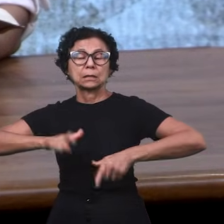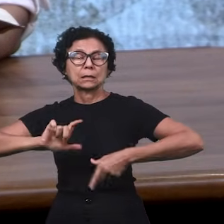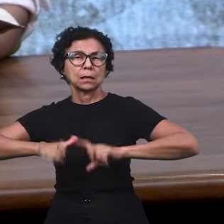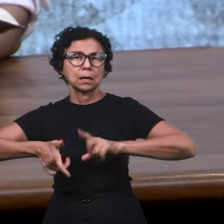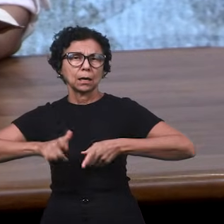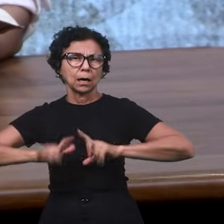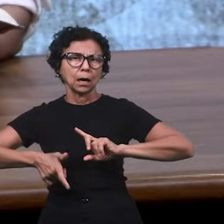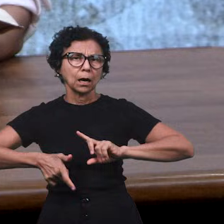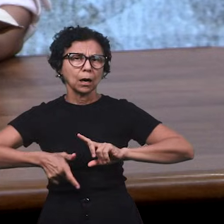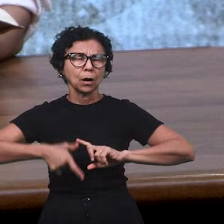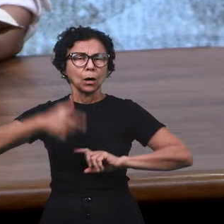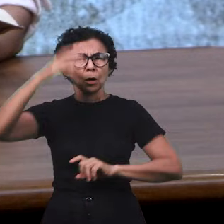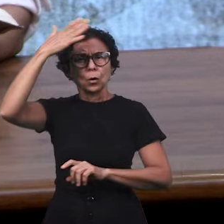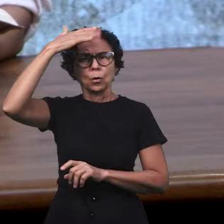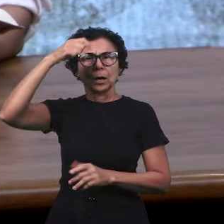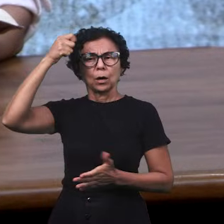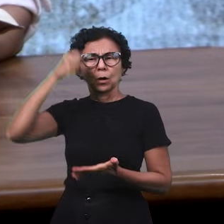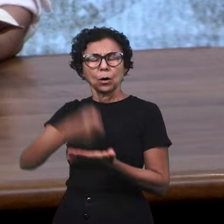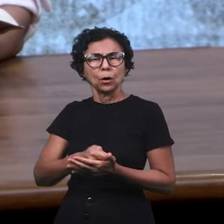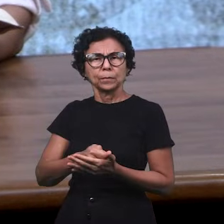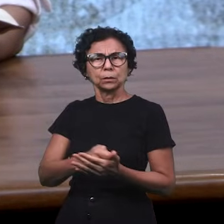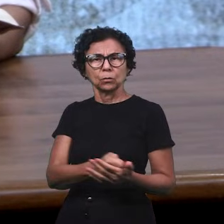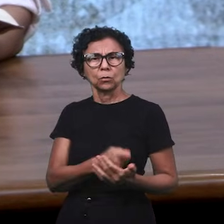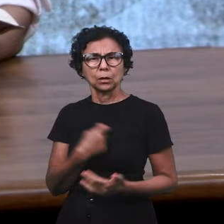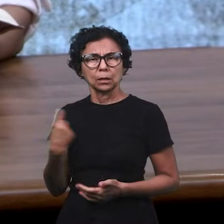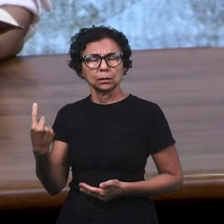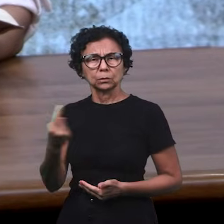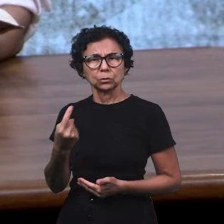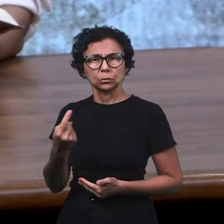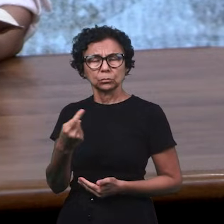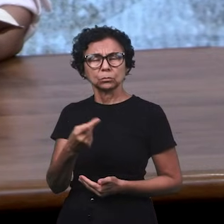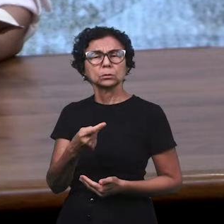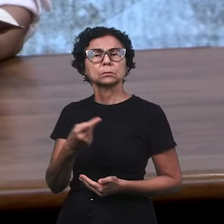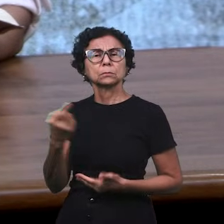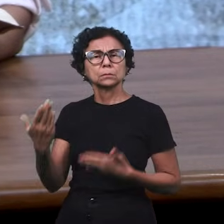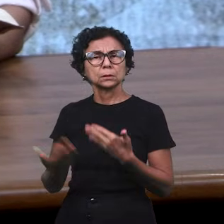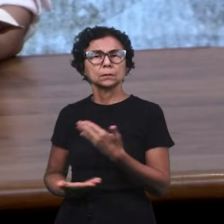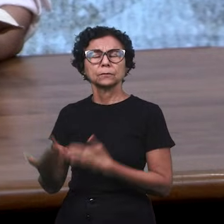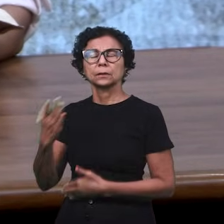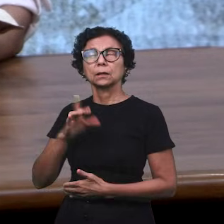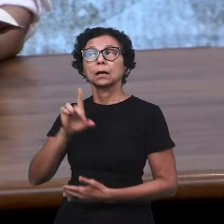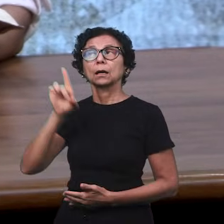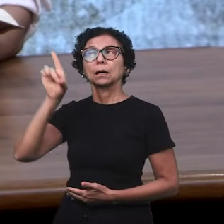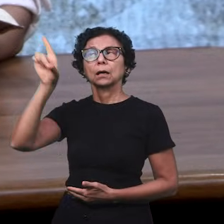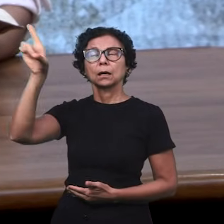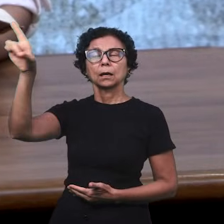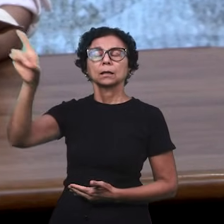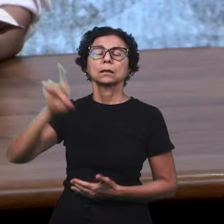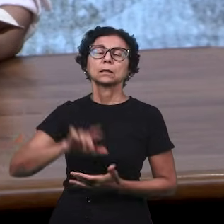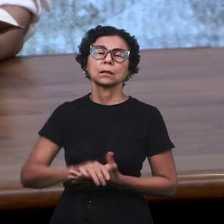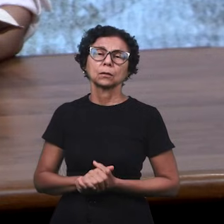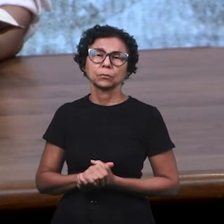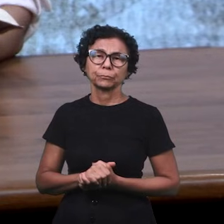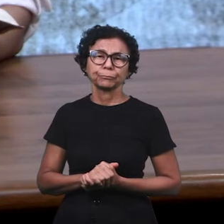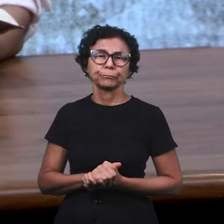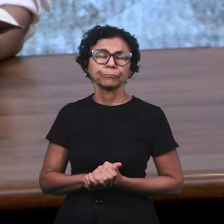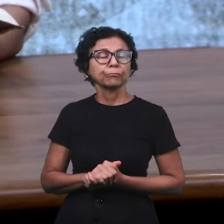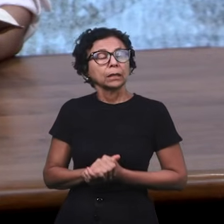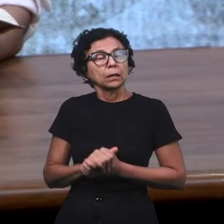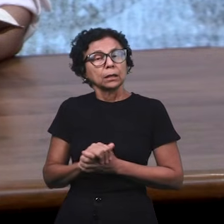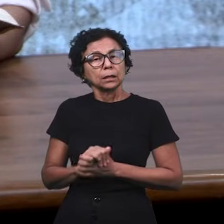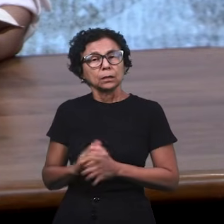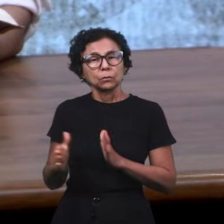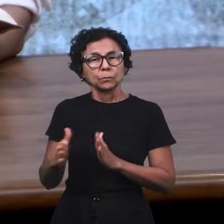culto servissem ao Senhor seu Deus. Todos os seus dias não se desviaram de após